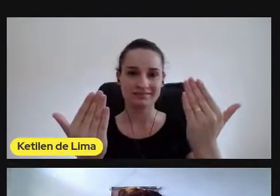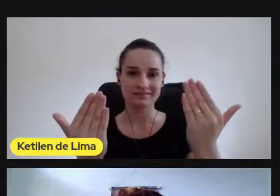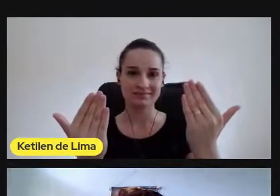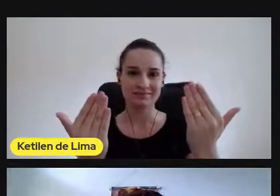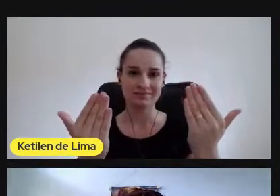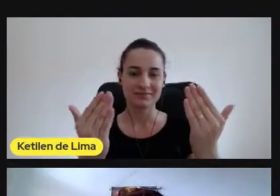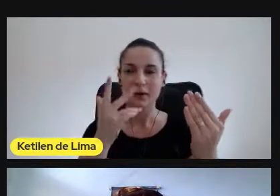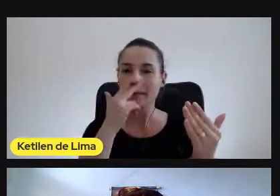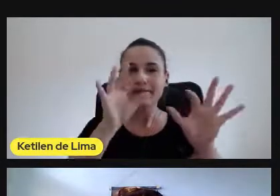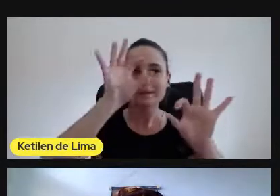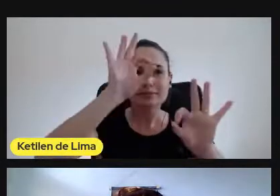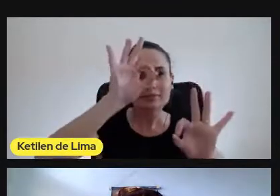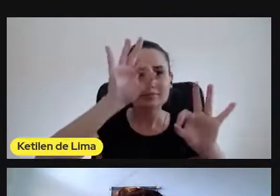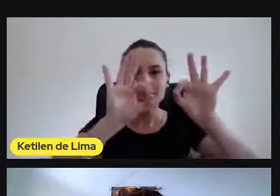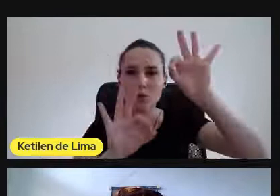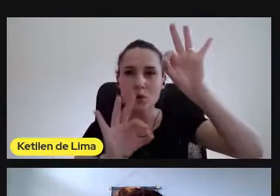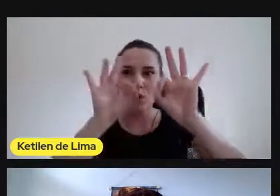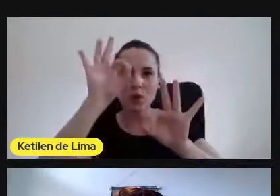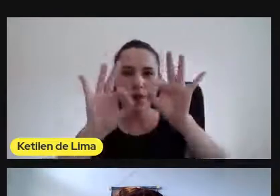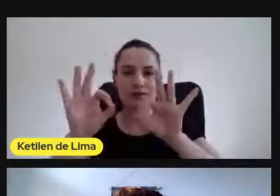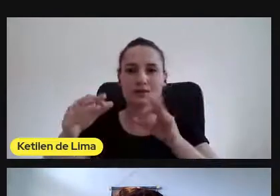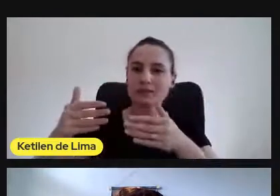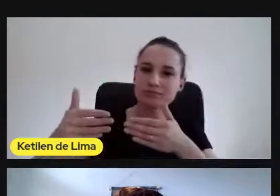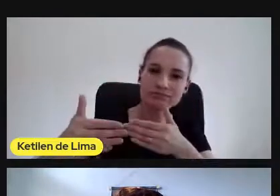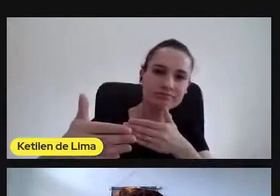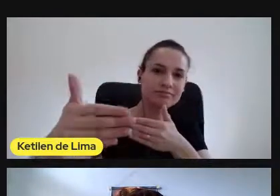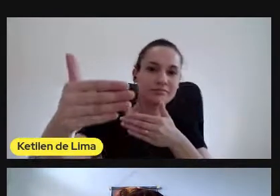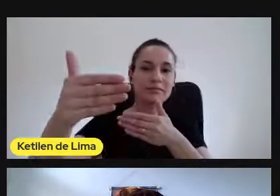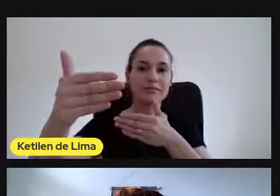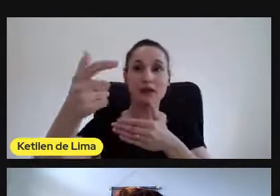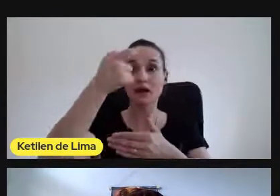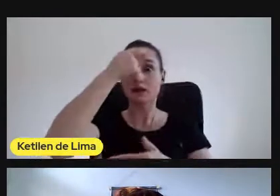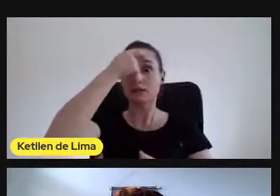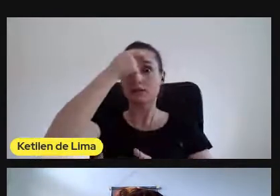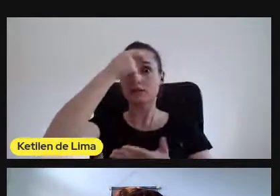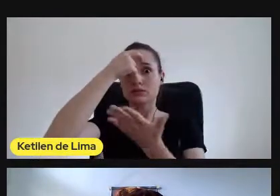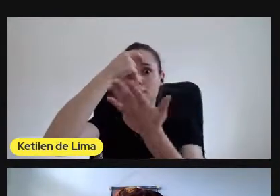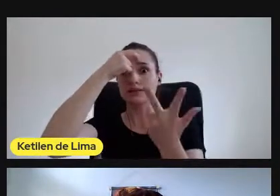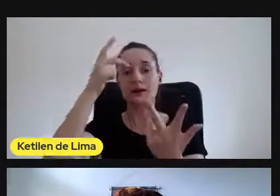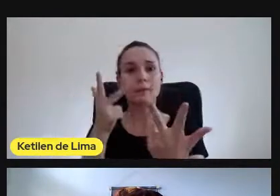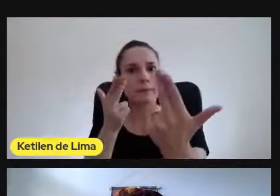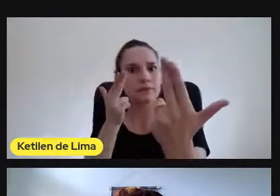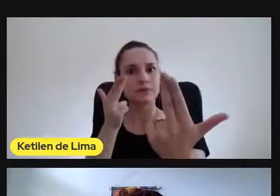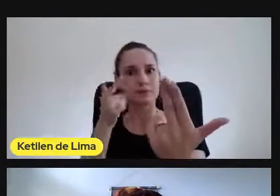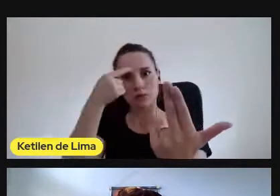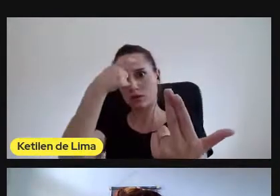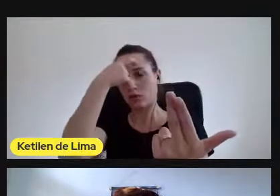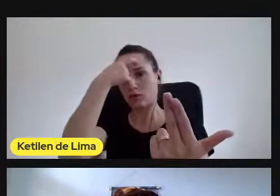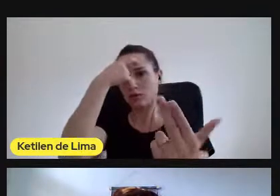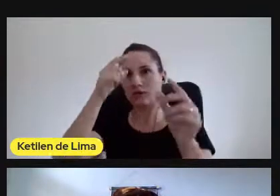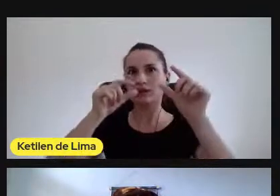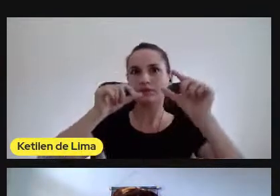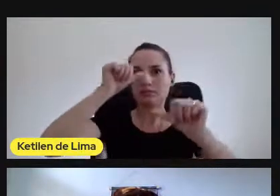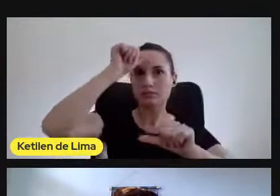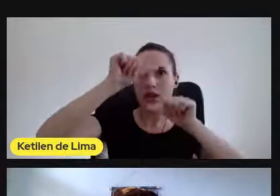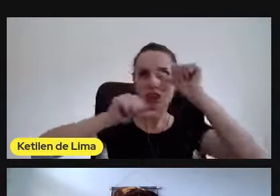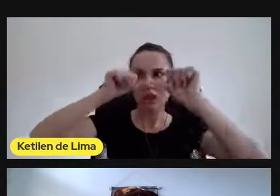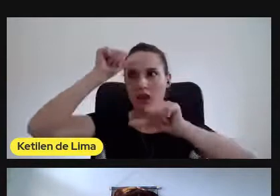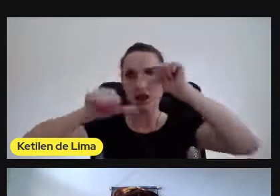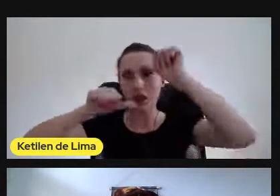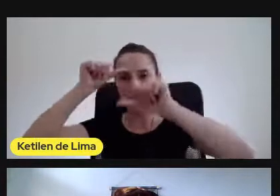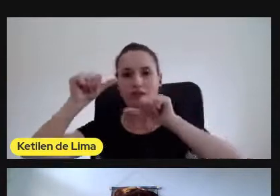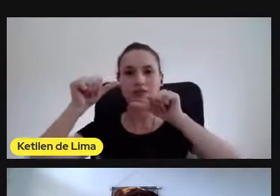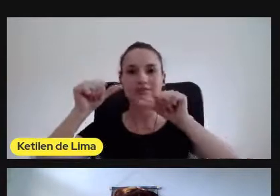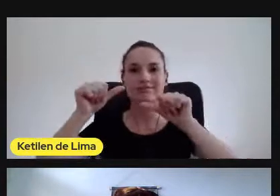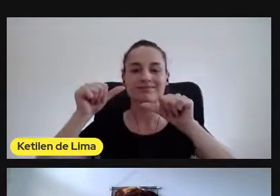E, sei lá, a nossa própria consciência é esse processo, né? O tempo todo. E a gente pode voltar ao ponto lá